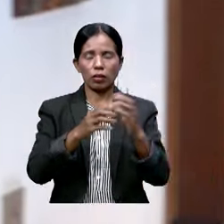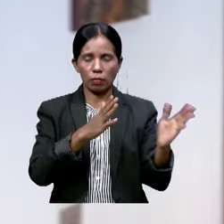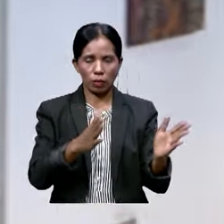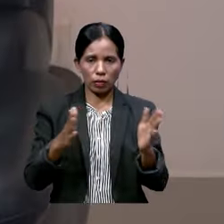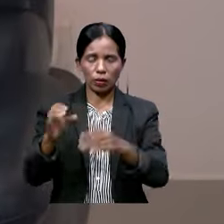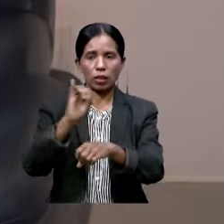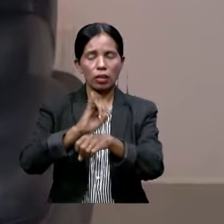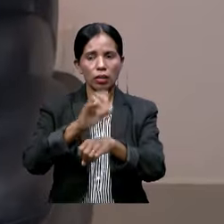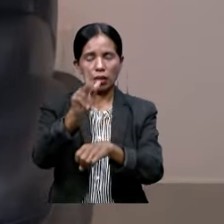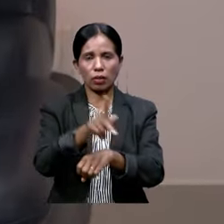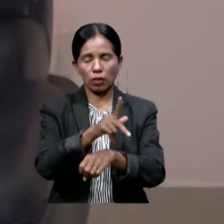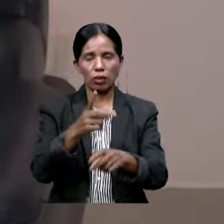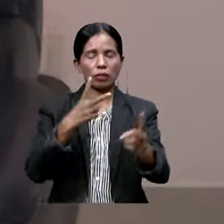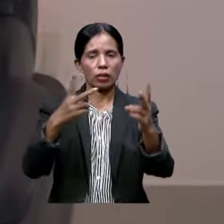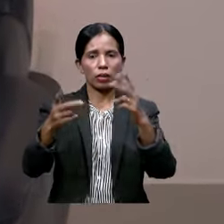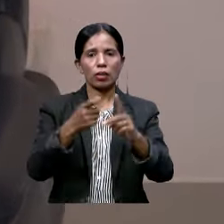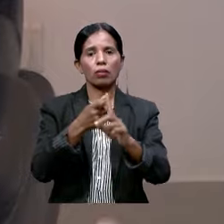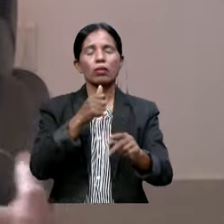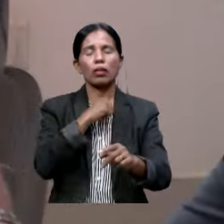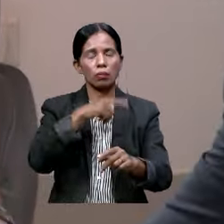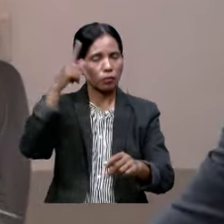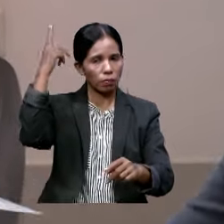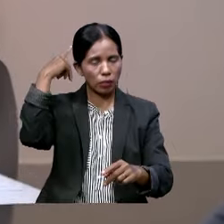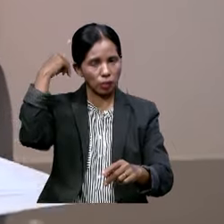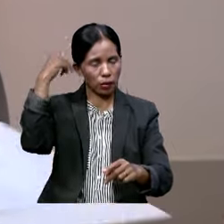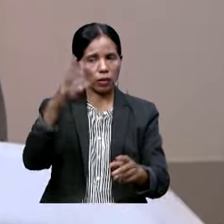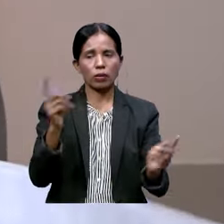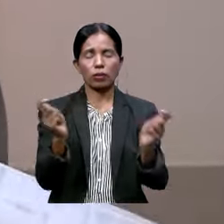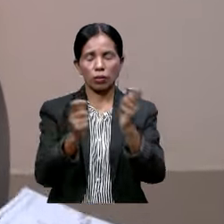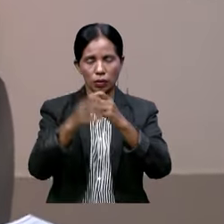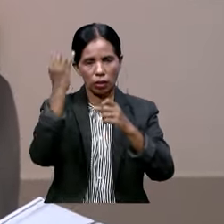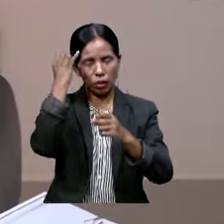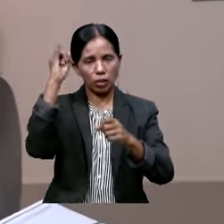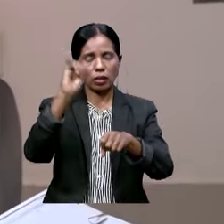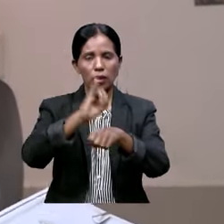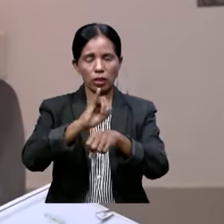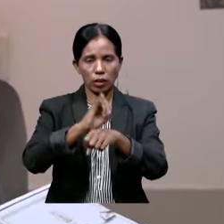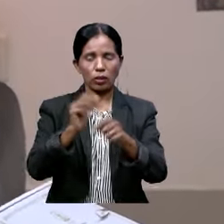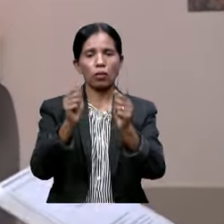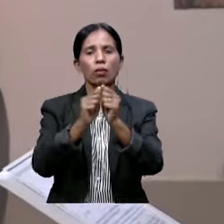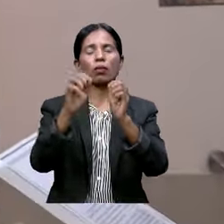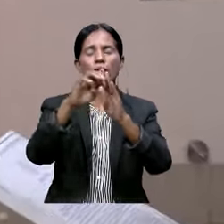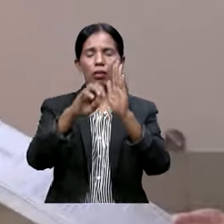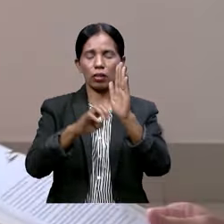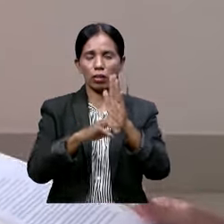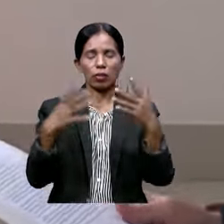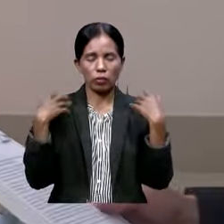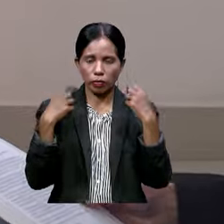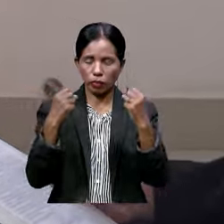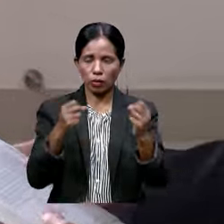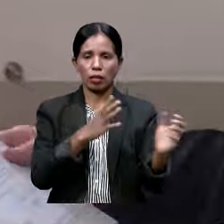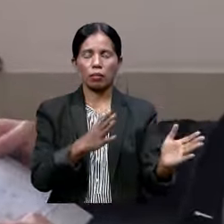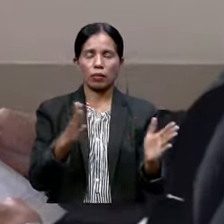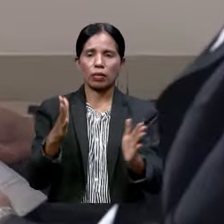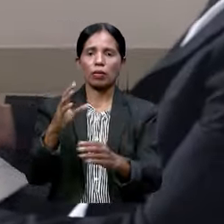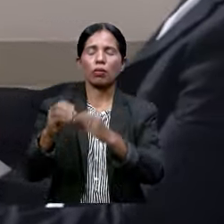Igreja Católica para visita Santo Padre Nian, ao mesmo tempo, onde troca ideias entre a Igreja e o Estado, onde fortifica a Liutan, preparação com